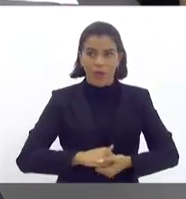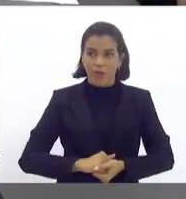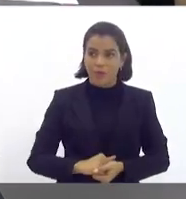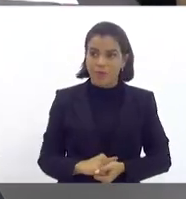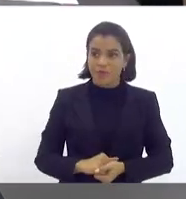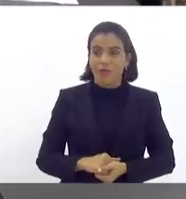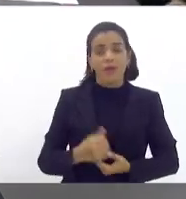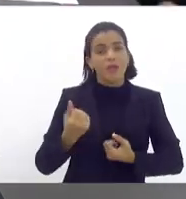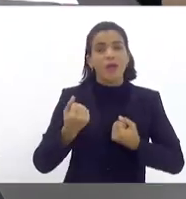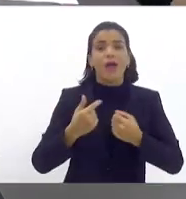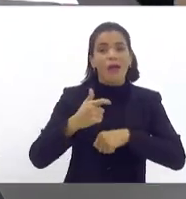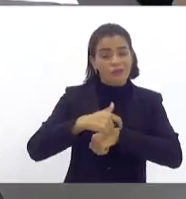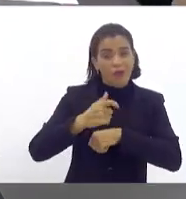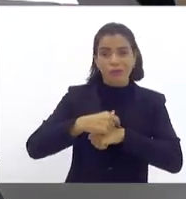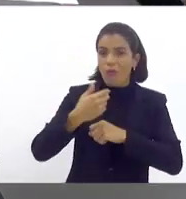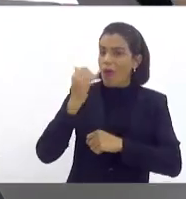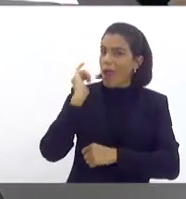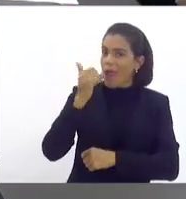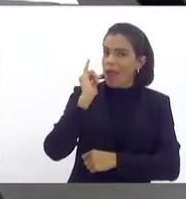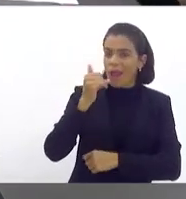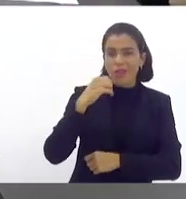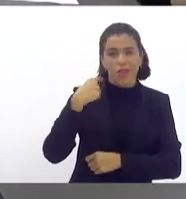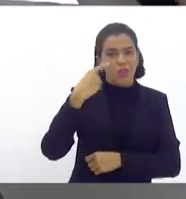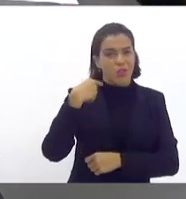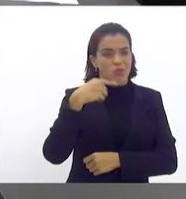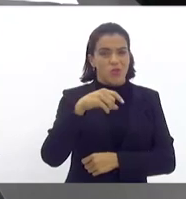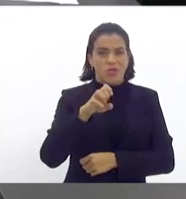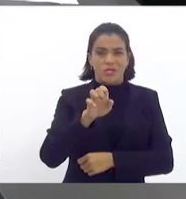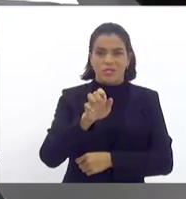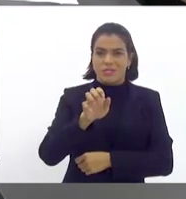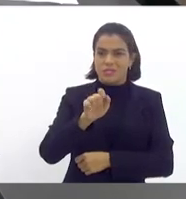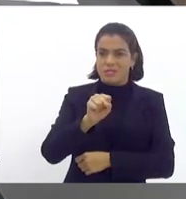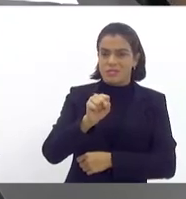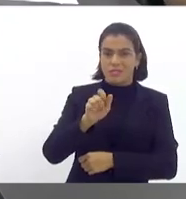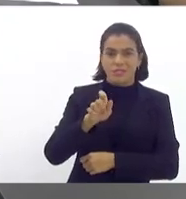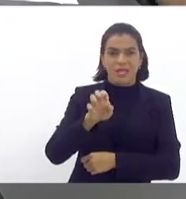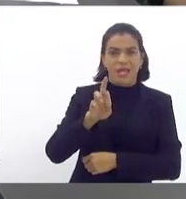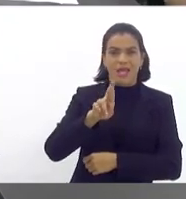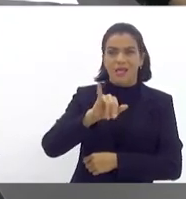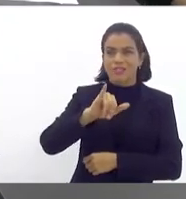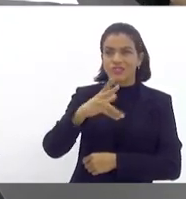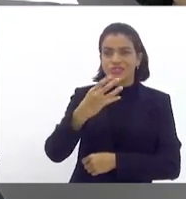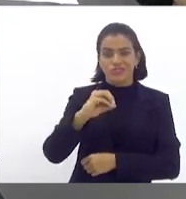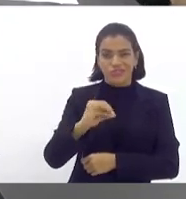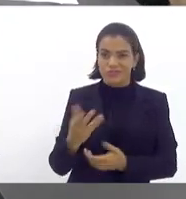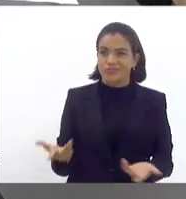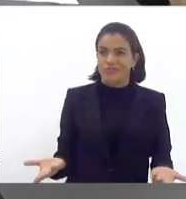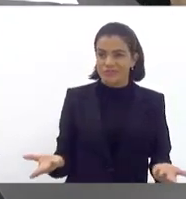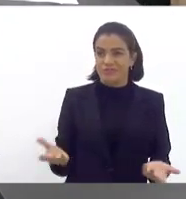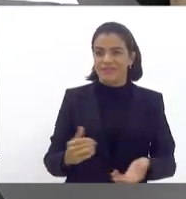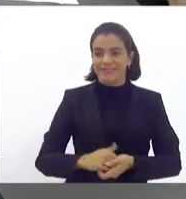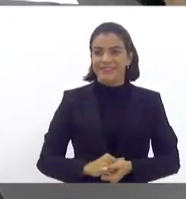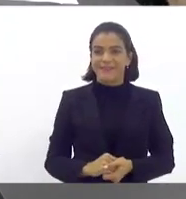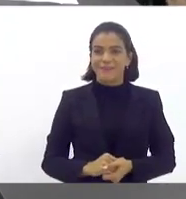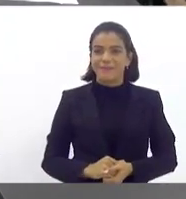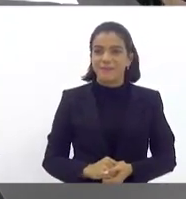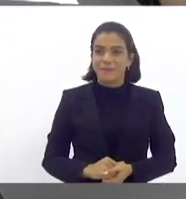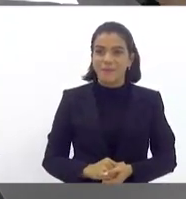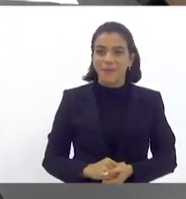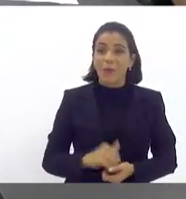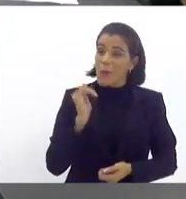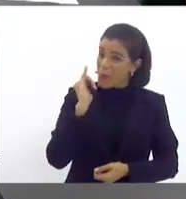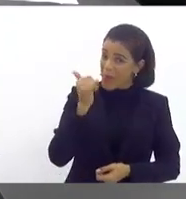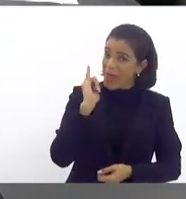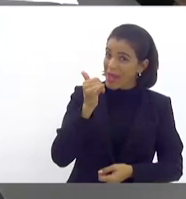vou avaliar. Eu concordo com o novo relator, doutor Serginho. Eu vou avaliar quem agora foi o doutor que fez essa cagada. O relator, foi o